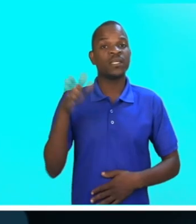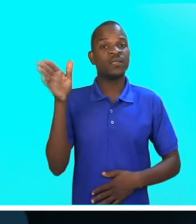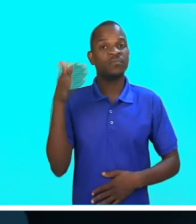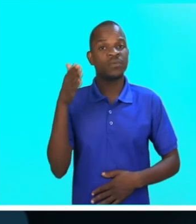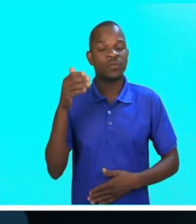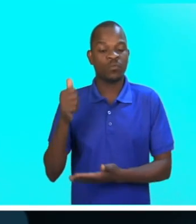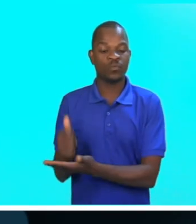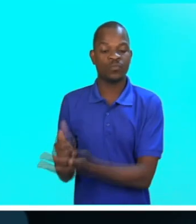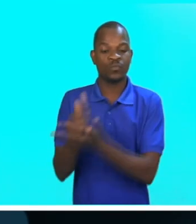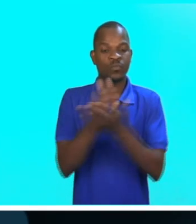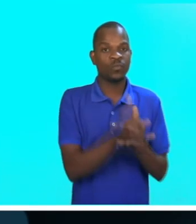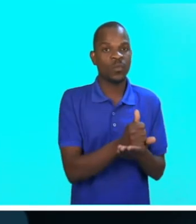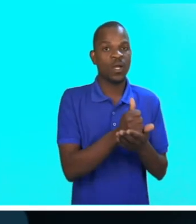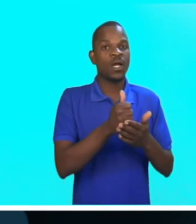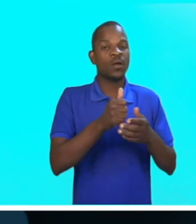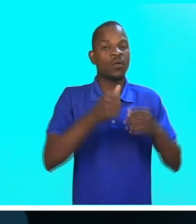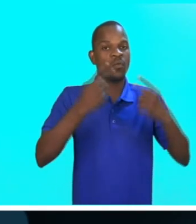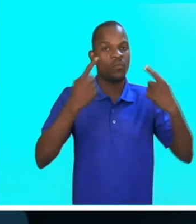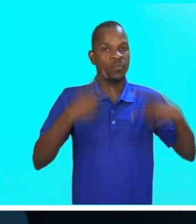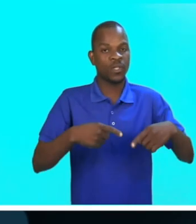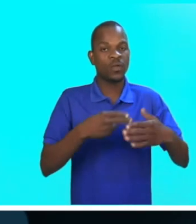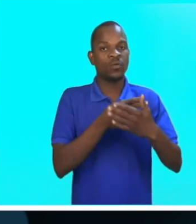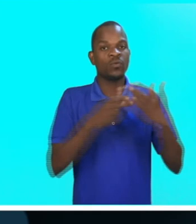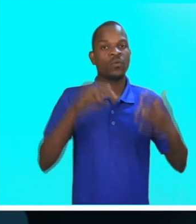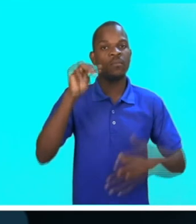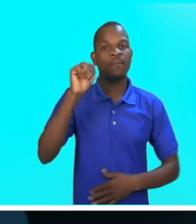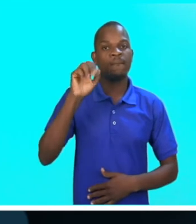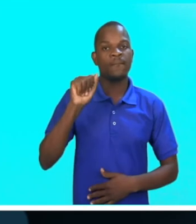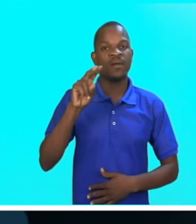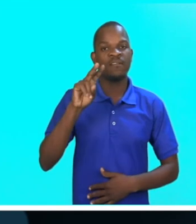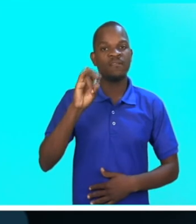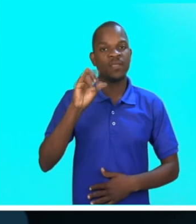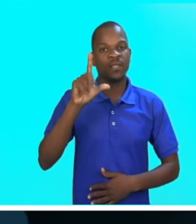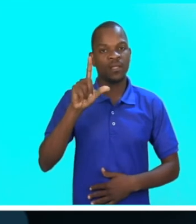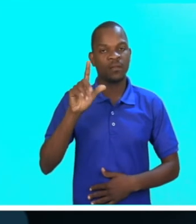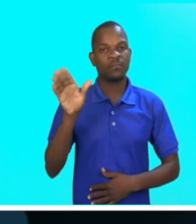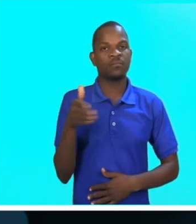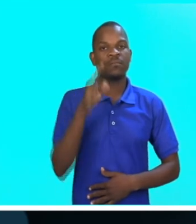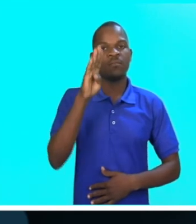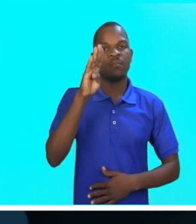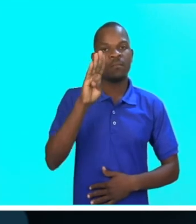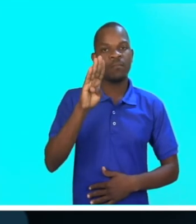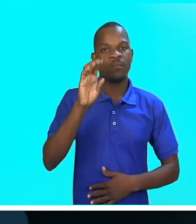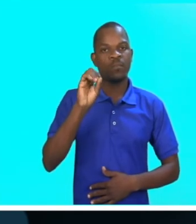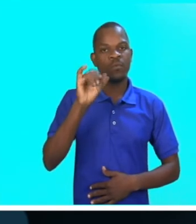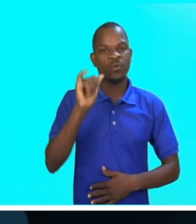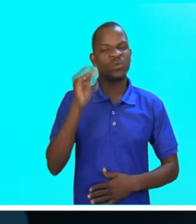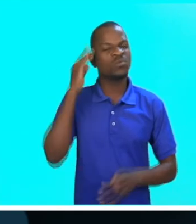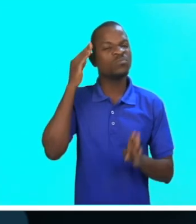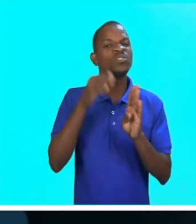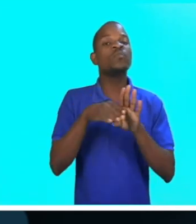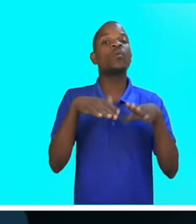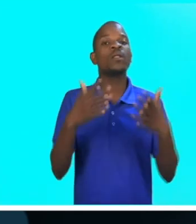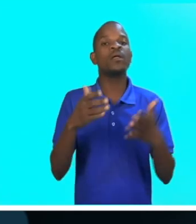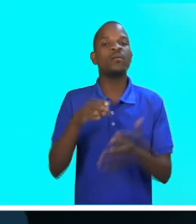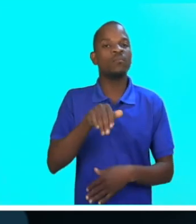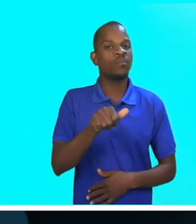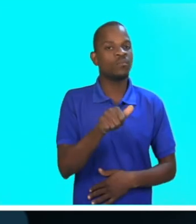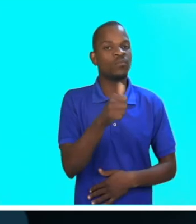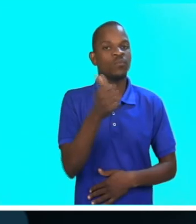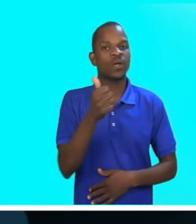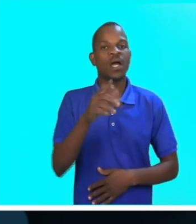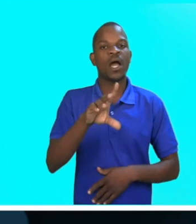empresário patrocinador da competição, identificado por Mavila Boy, o objetivo é melhorar a qualidade do